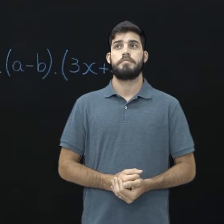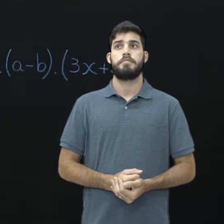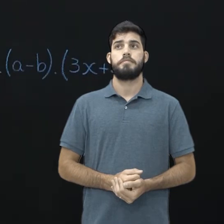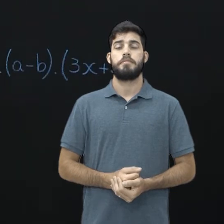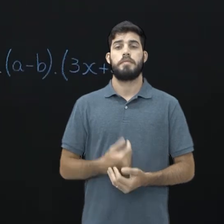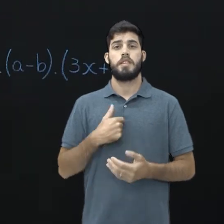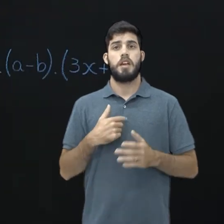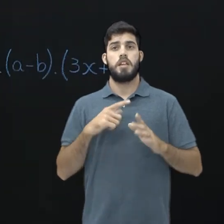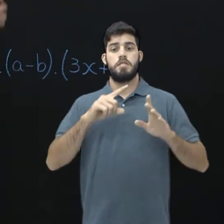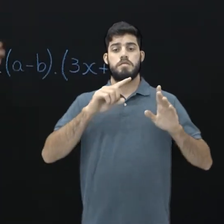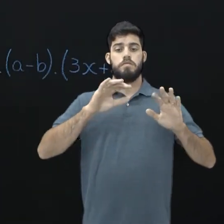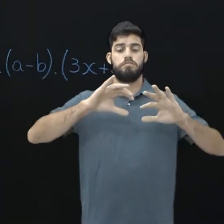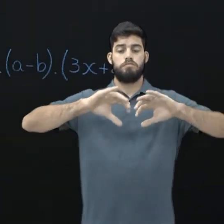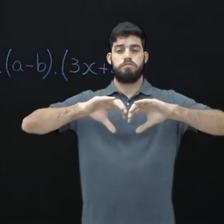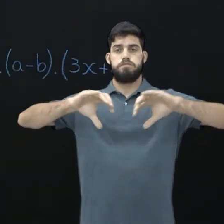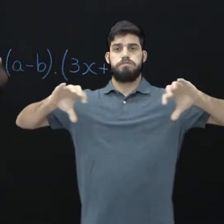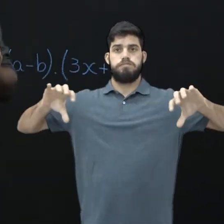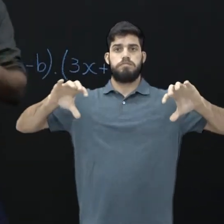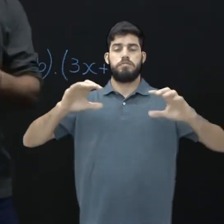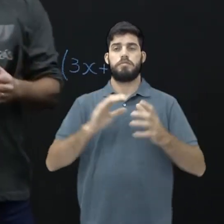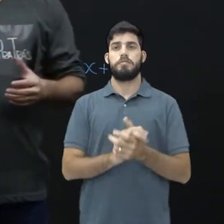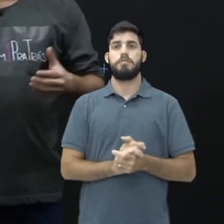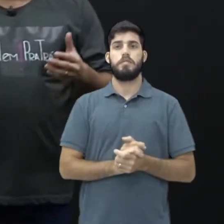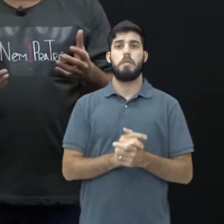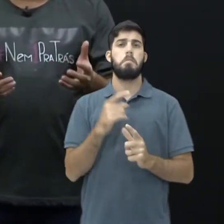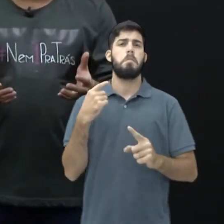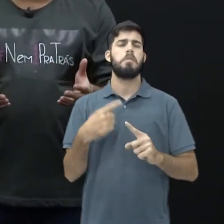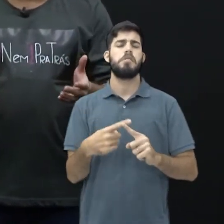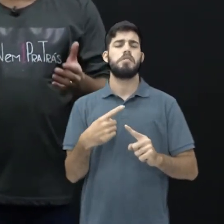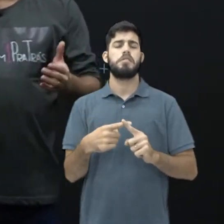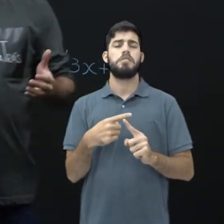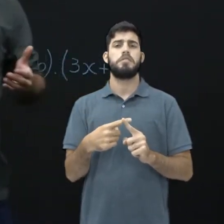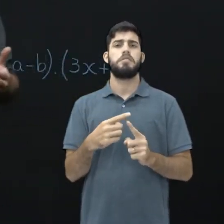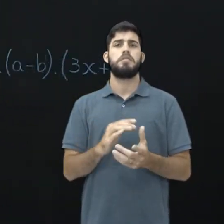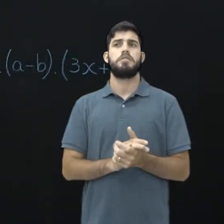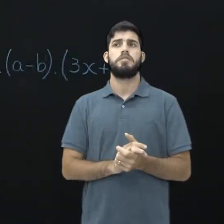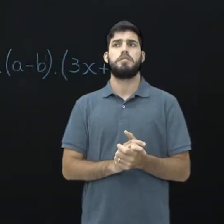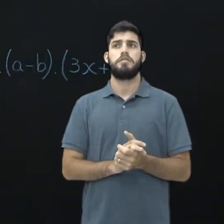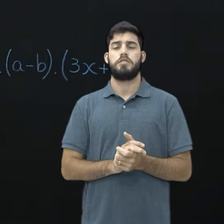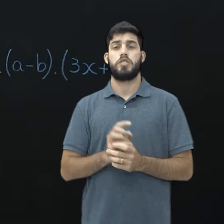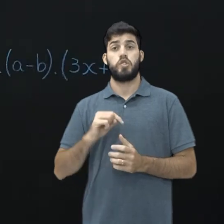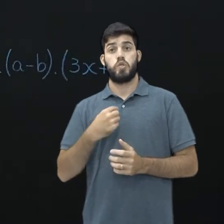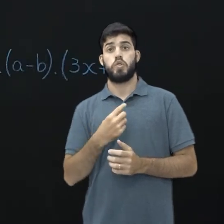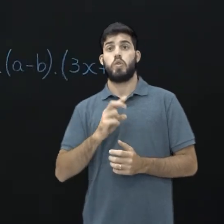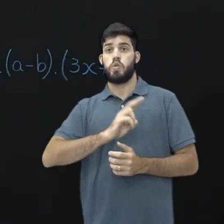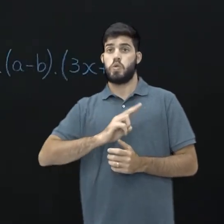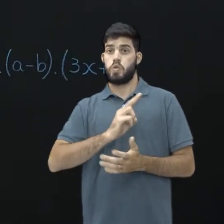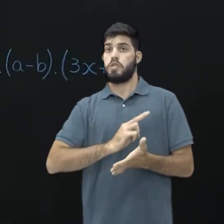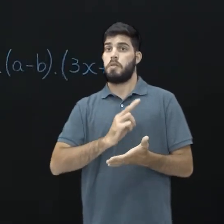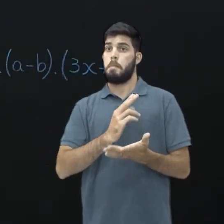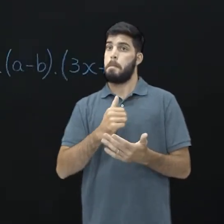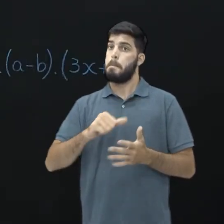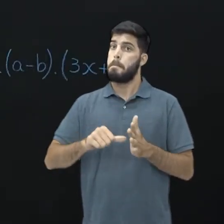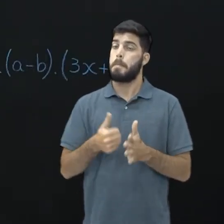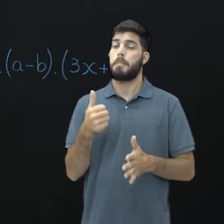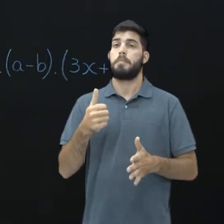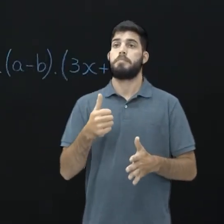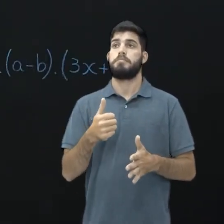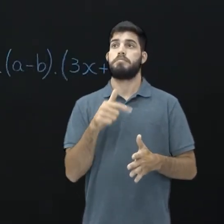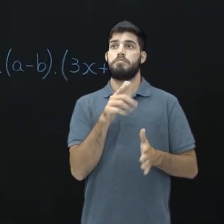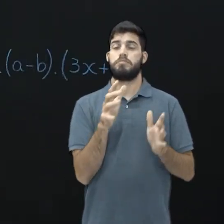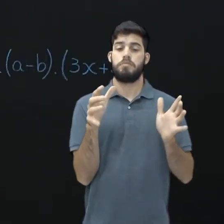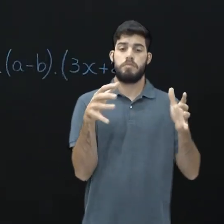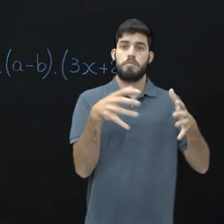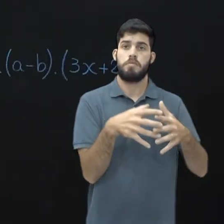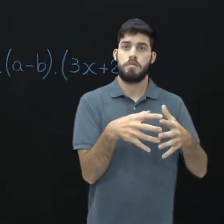Eu separei em dois pares por quê? Porque a fatoração inicial que nós iremos utilizar aqui é o agrupamento.